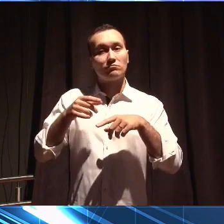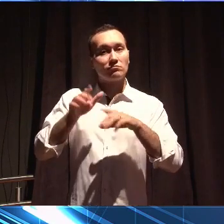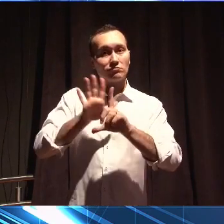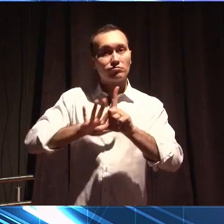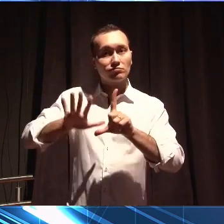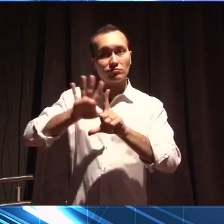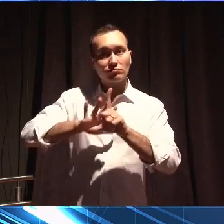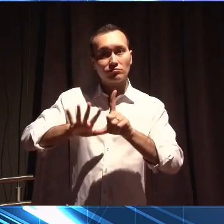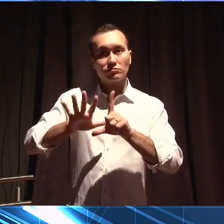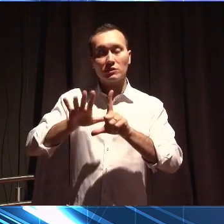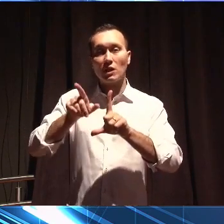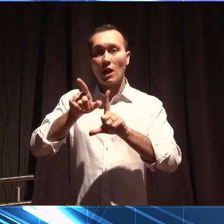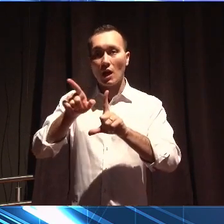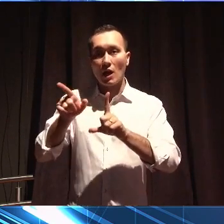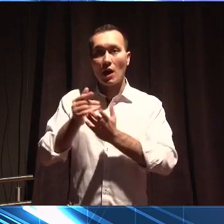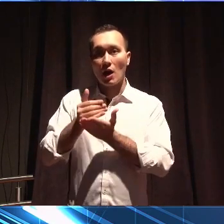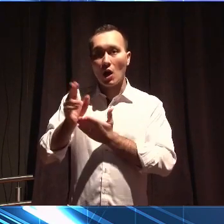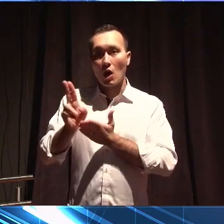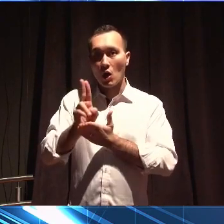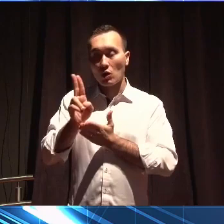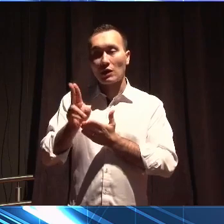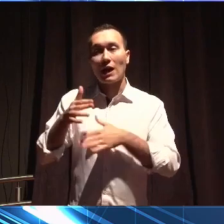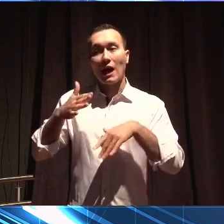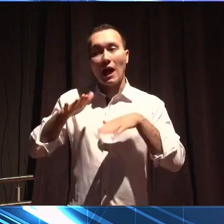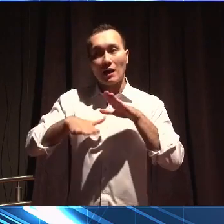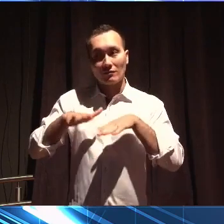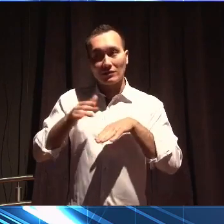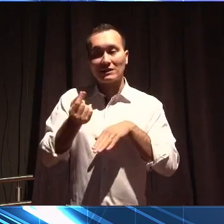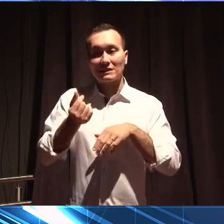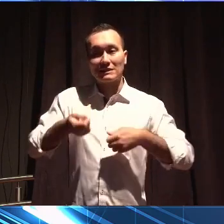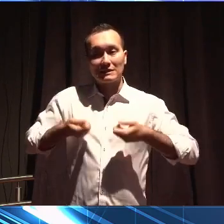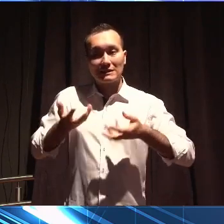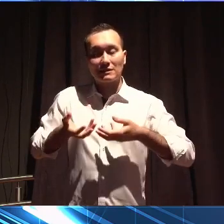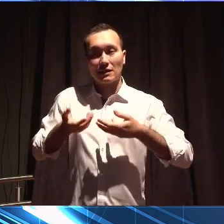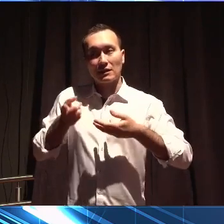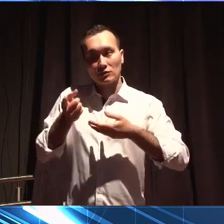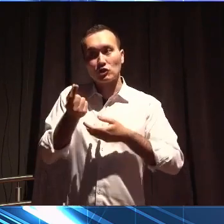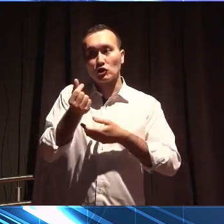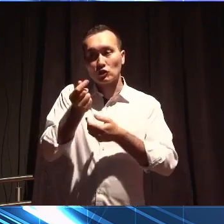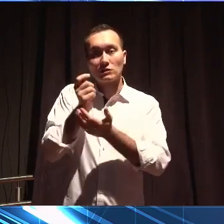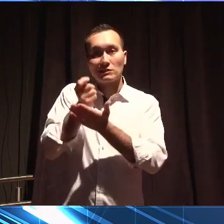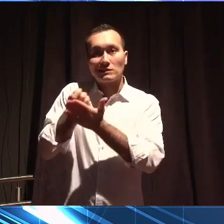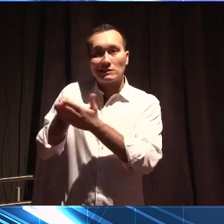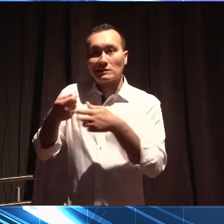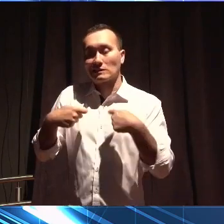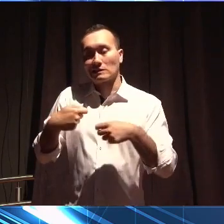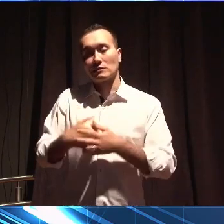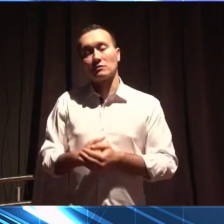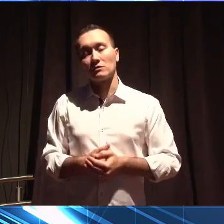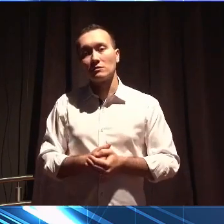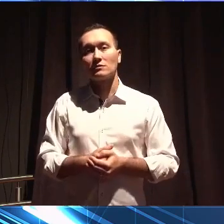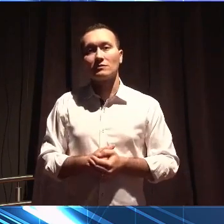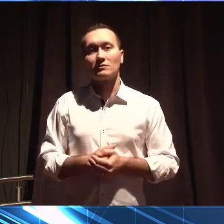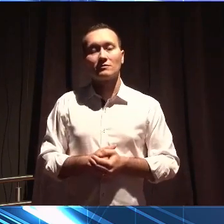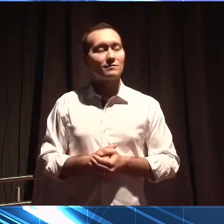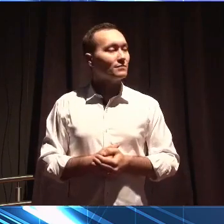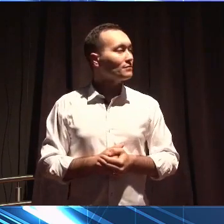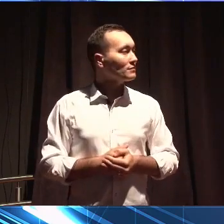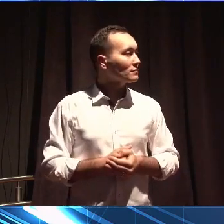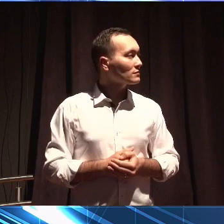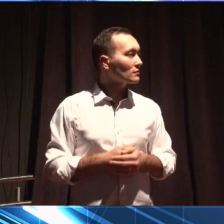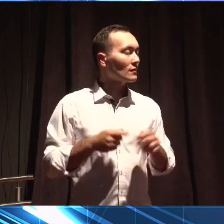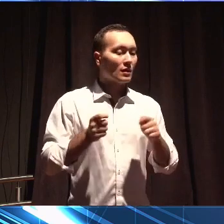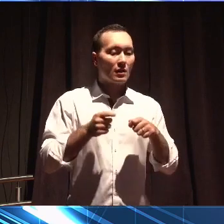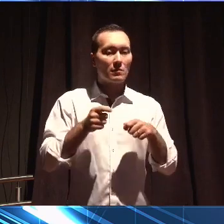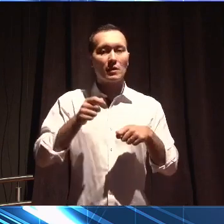tão viável, mas fica essas 2 dicas. Exato. Isso aí aumenta a confiabilidade, né?